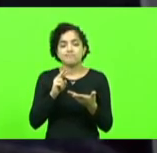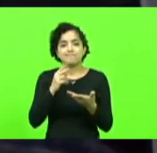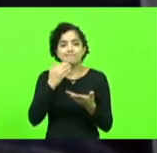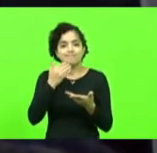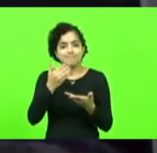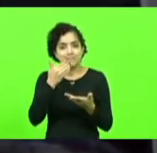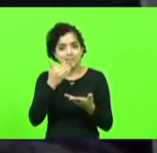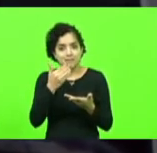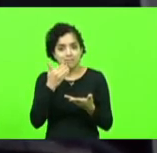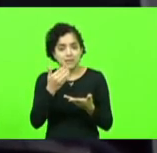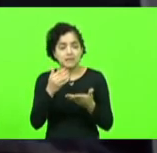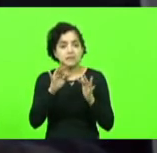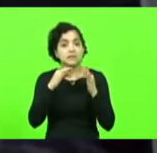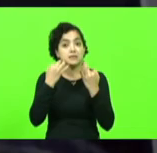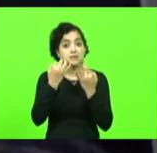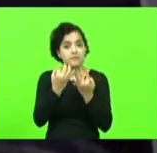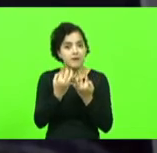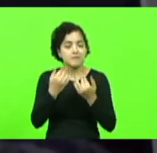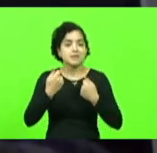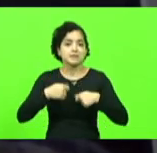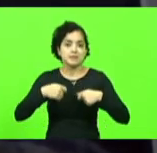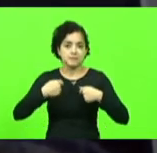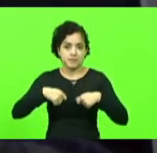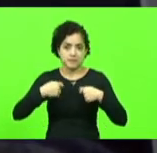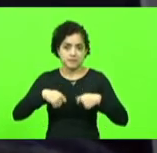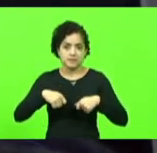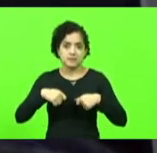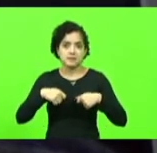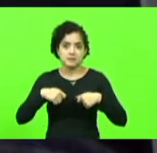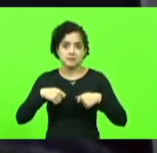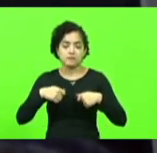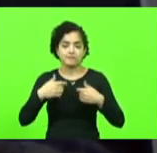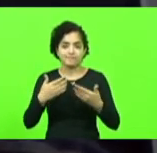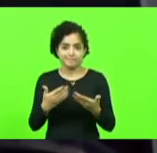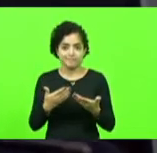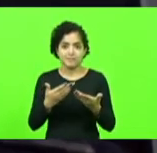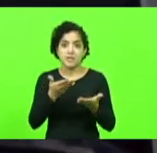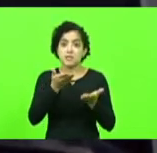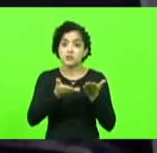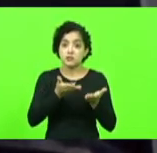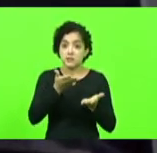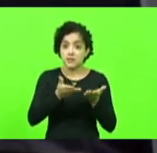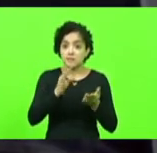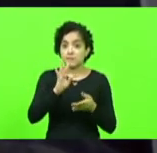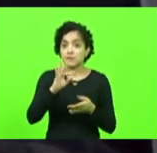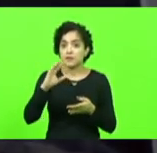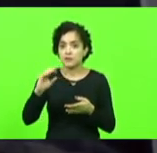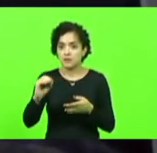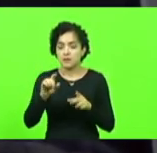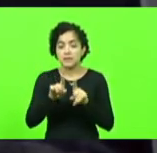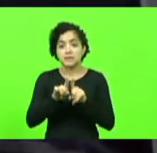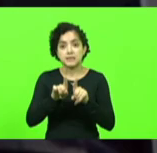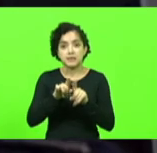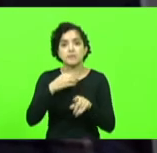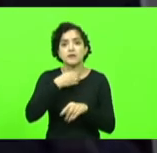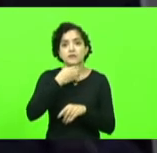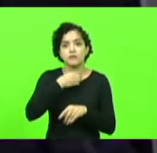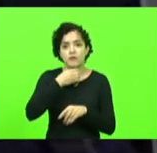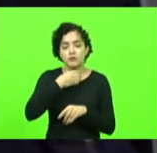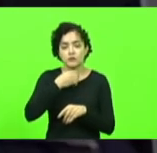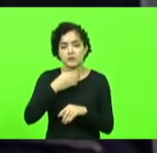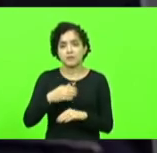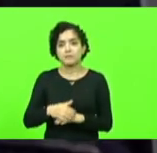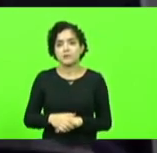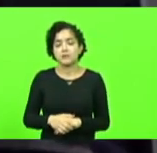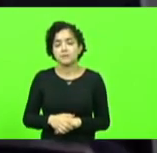de famílias que precisam acessar os serviços de terapia ocupacional e fonoterapia